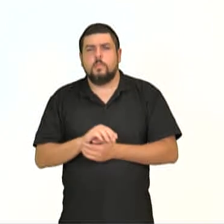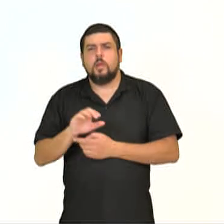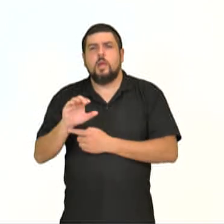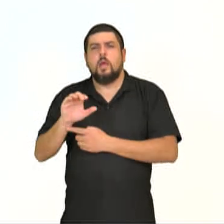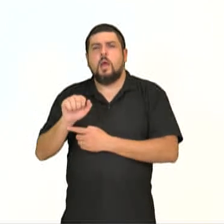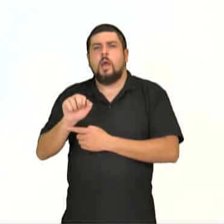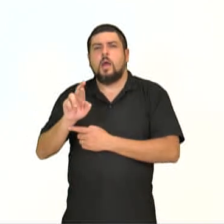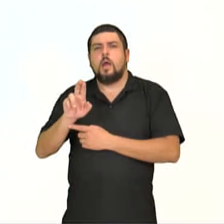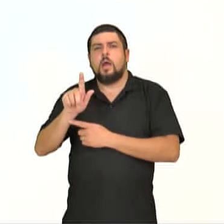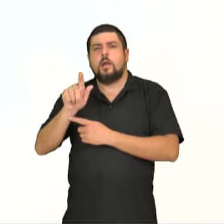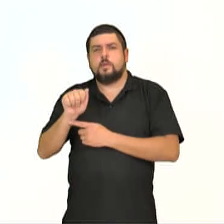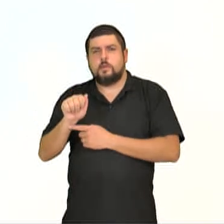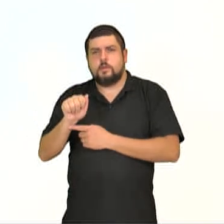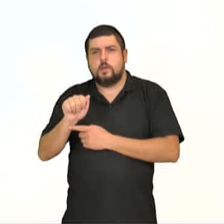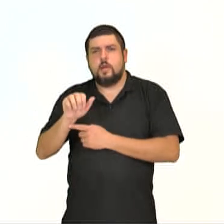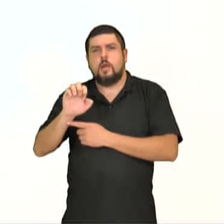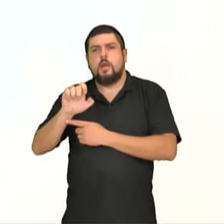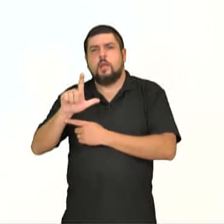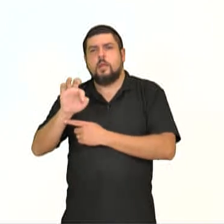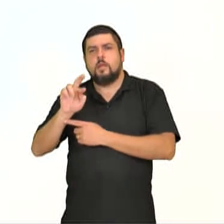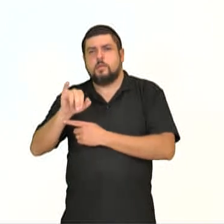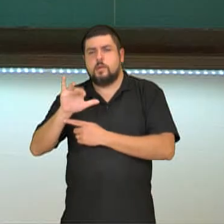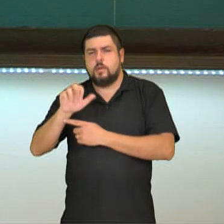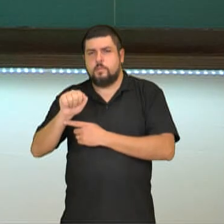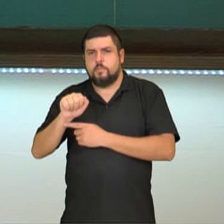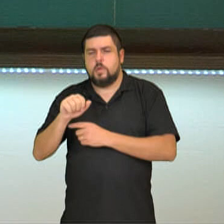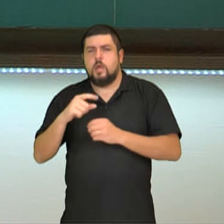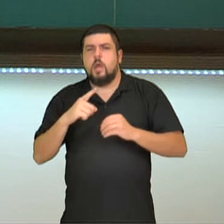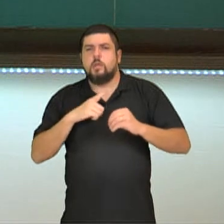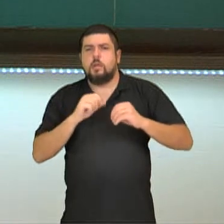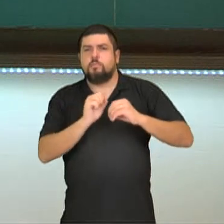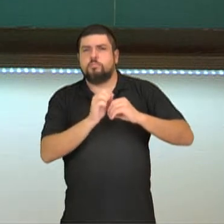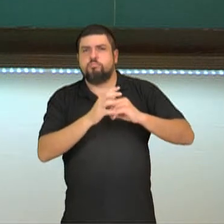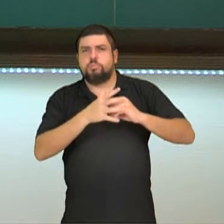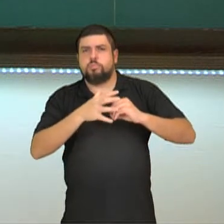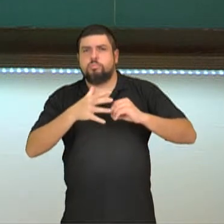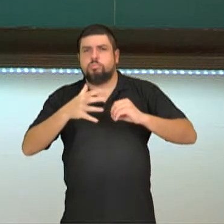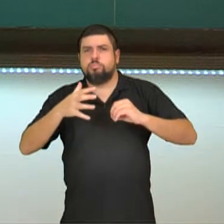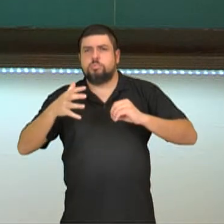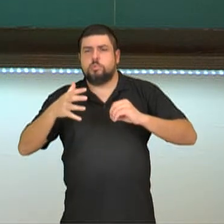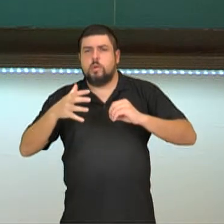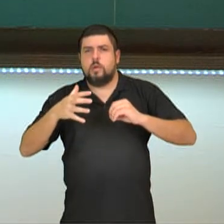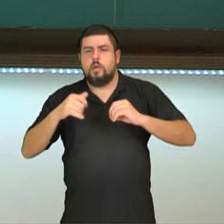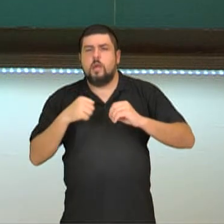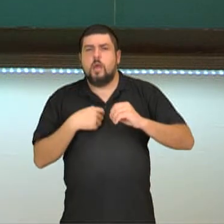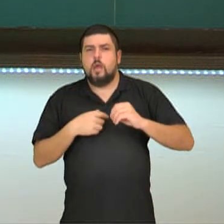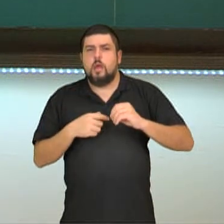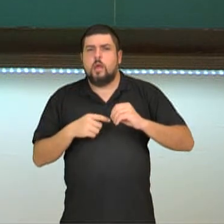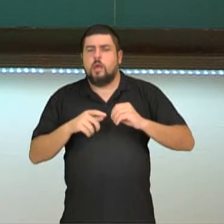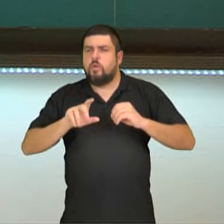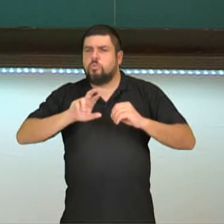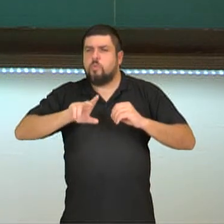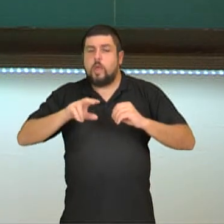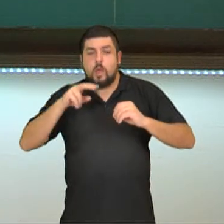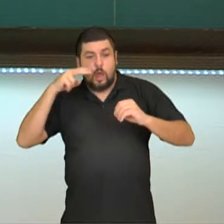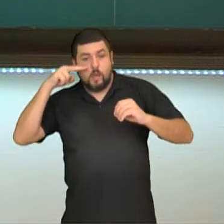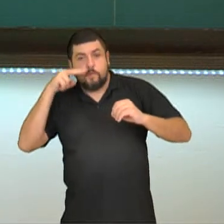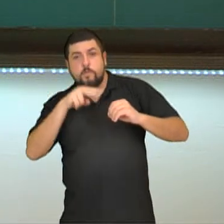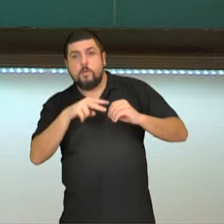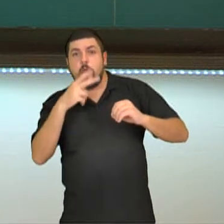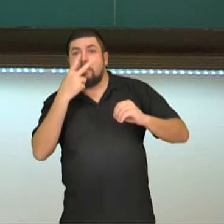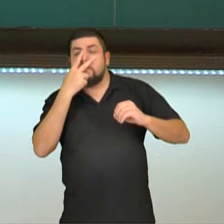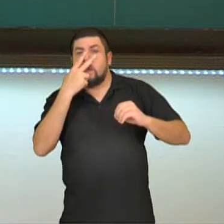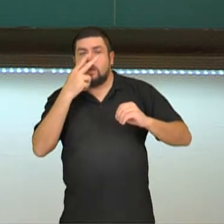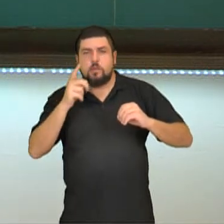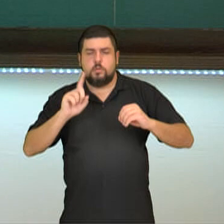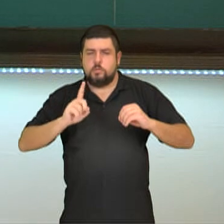campo. Toda carga elétrica tem um campo, tá? Uma extensão dela. O campo não é uma questão de aparece, não. Ele faz parte da